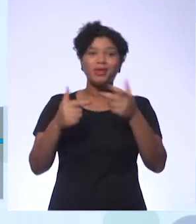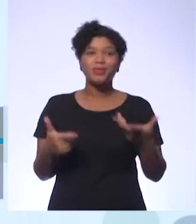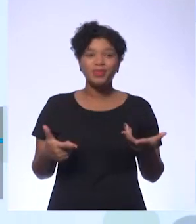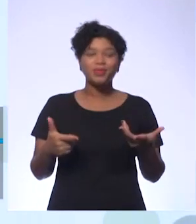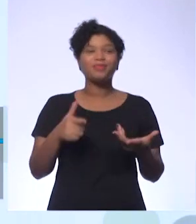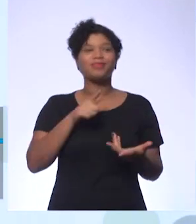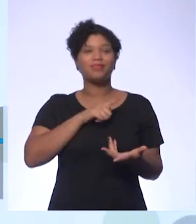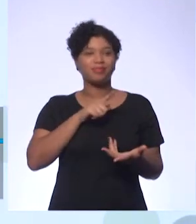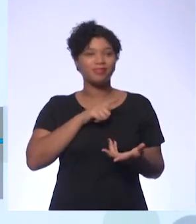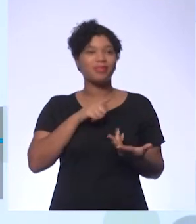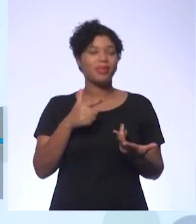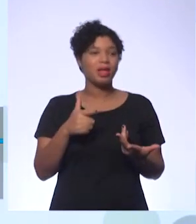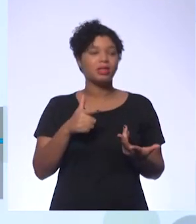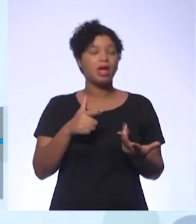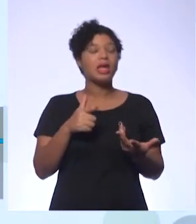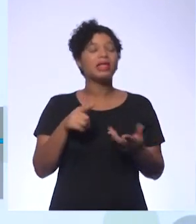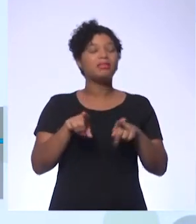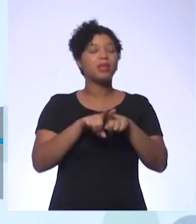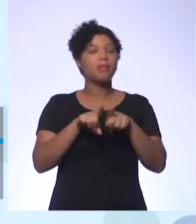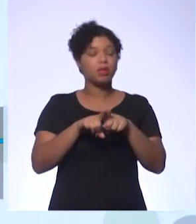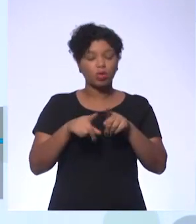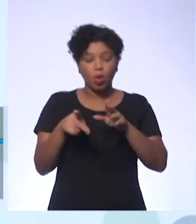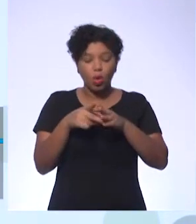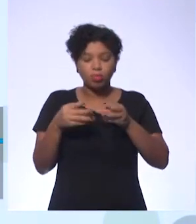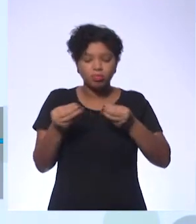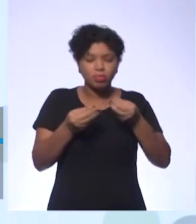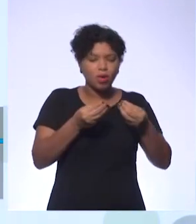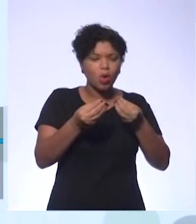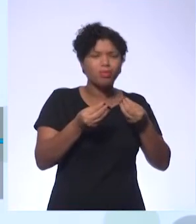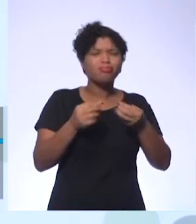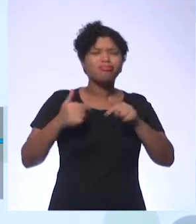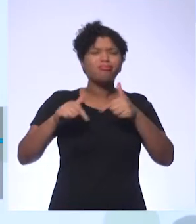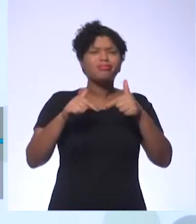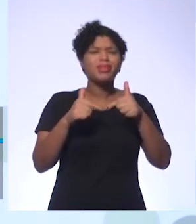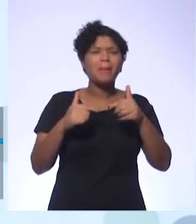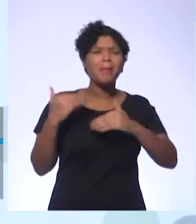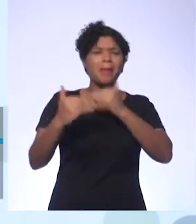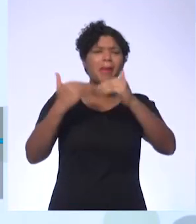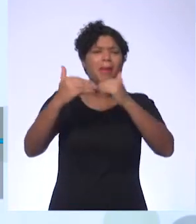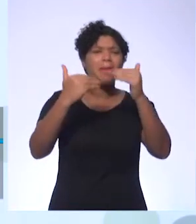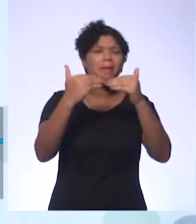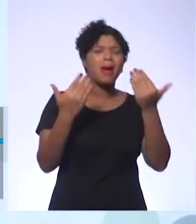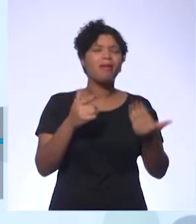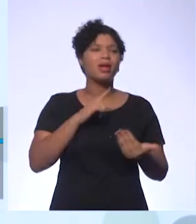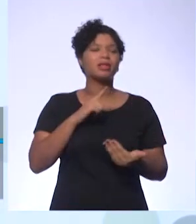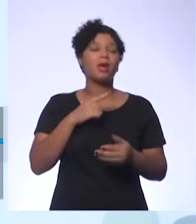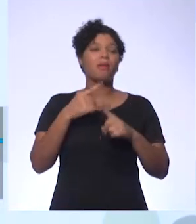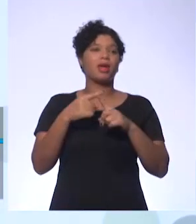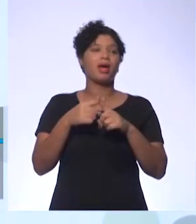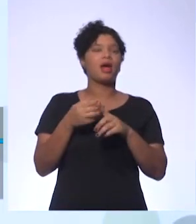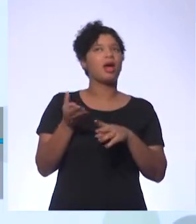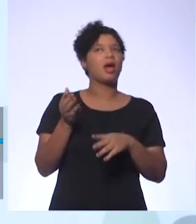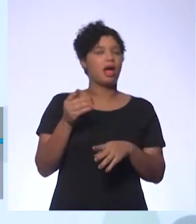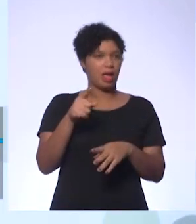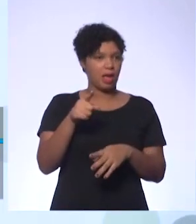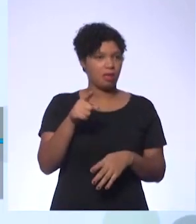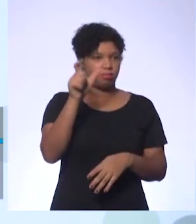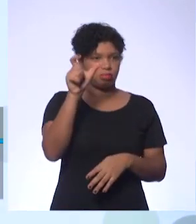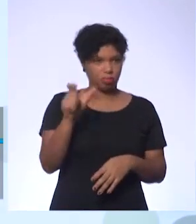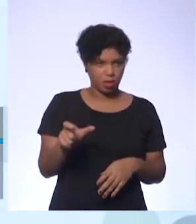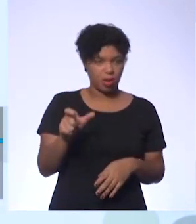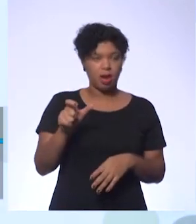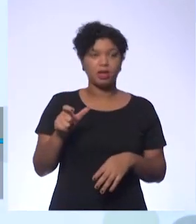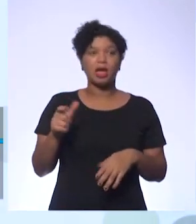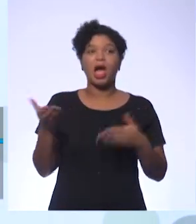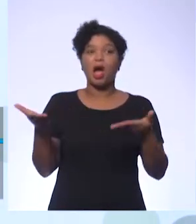aí das formas de trabalho, da apropriação dos meios de produção, porque esse trabalhador que antes era um artesão, que fazia